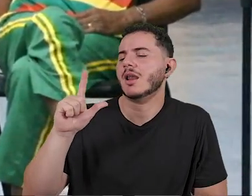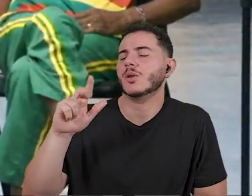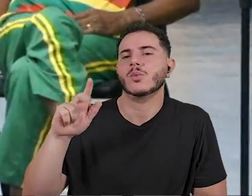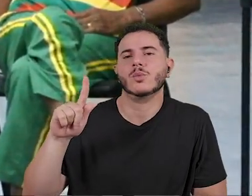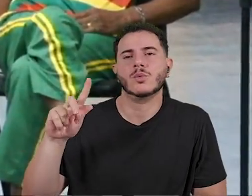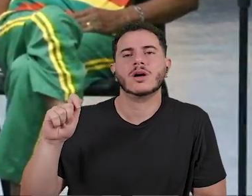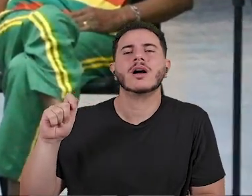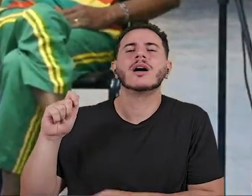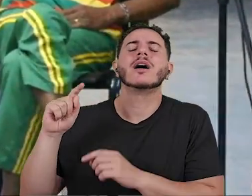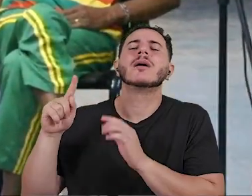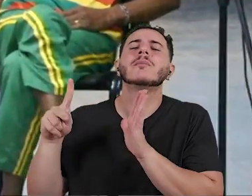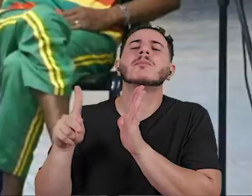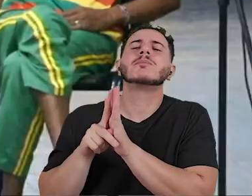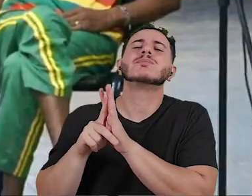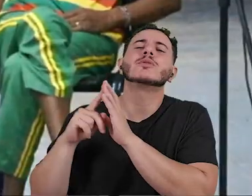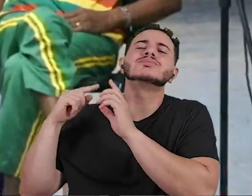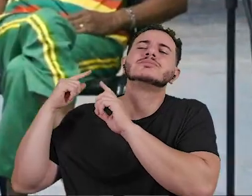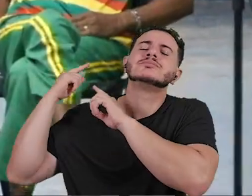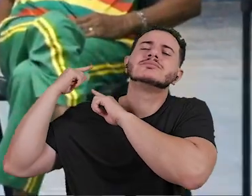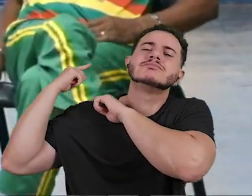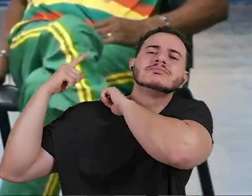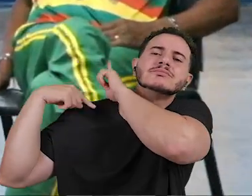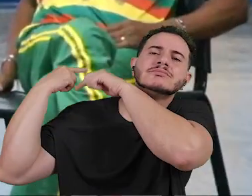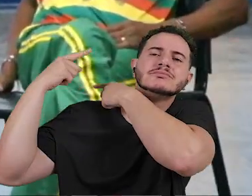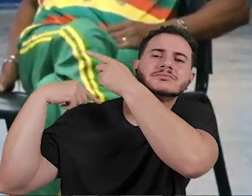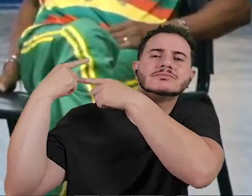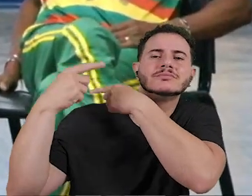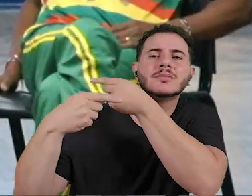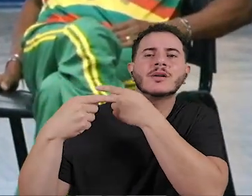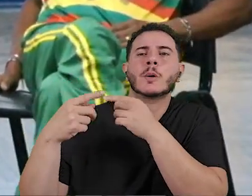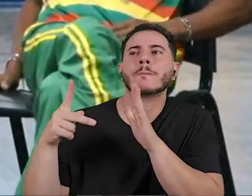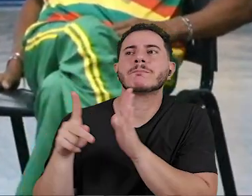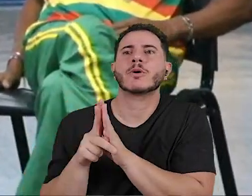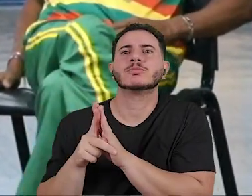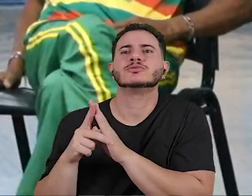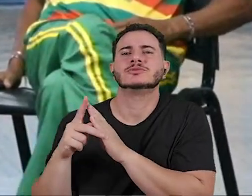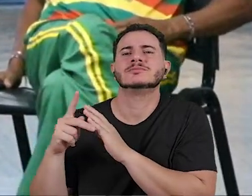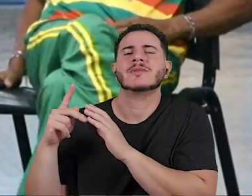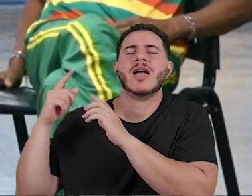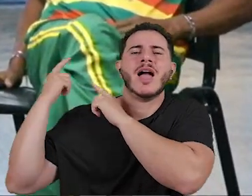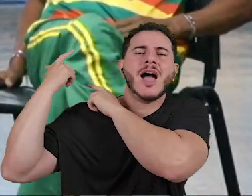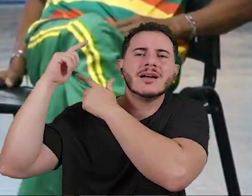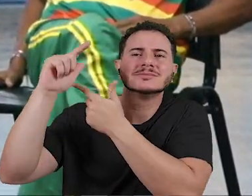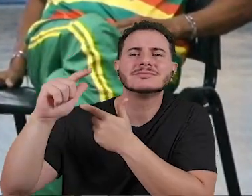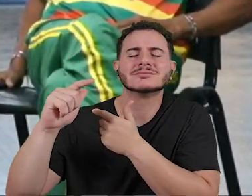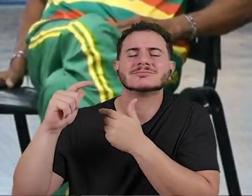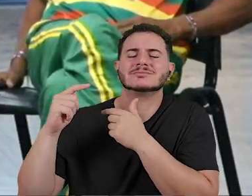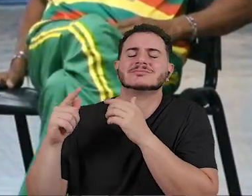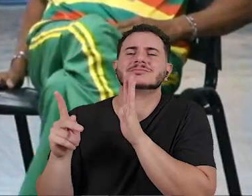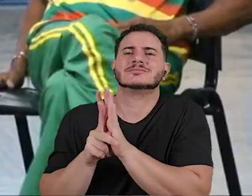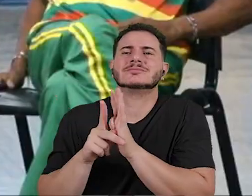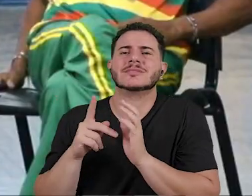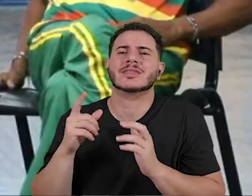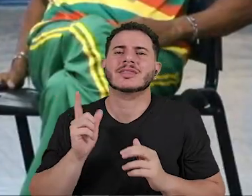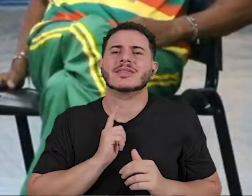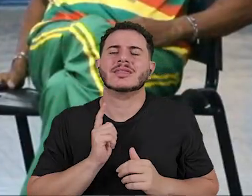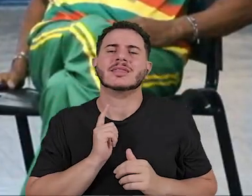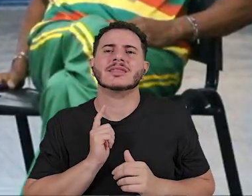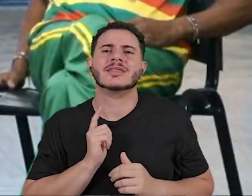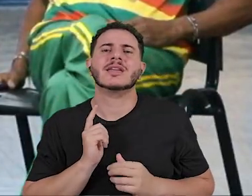só espiritual, né? Mas também de família. Né? A avó do meu pai e a